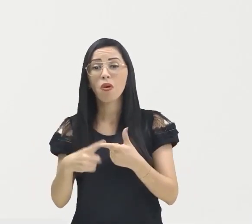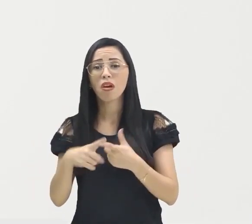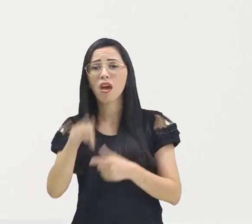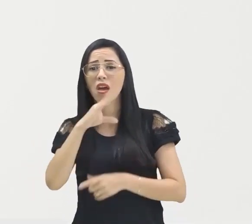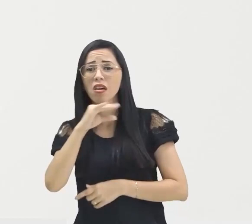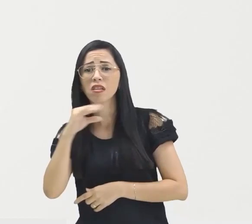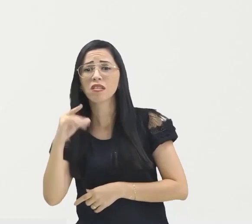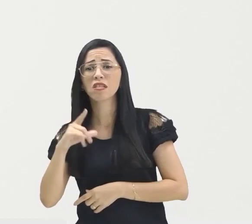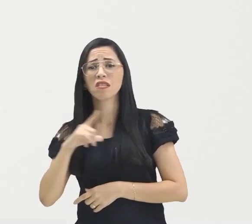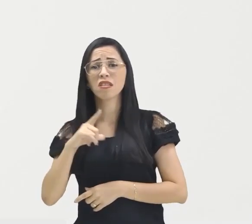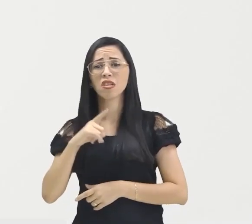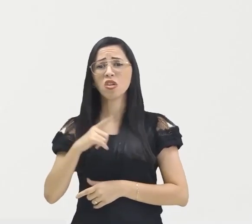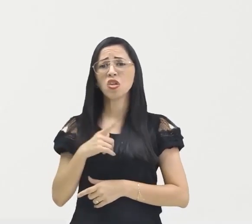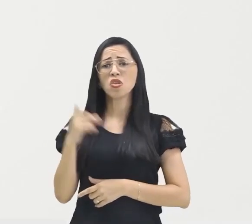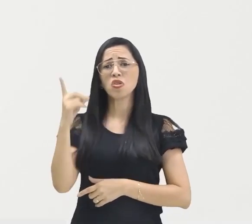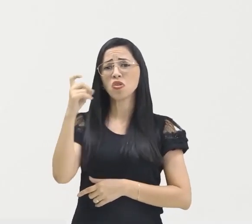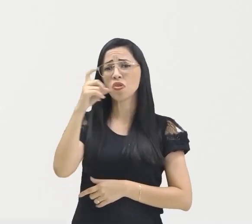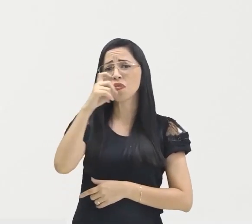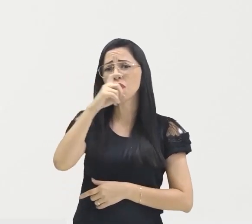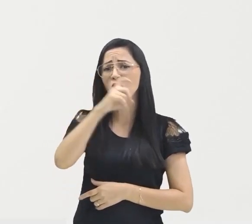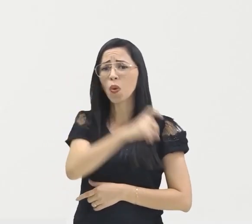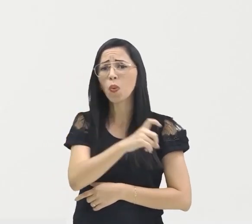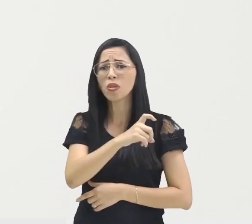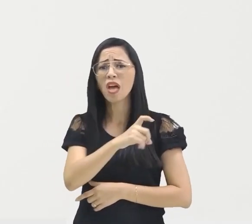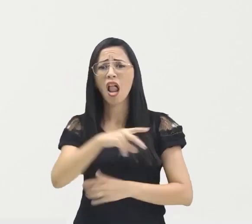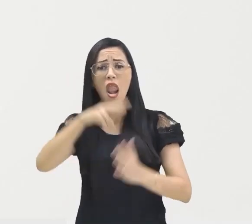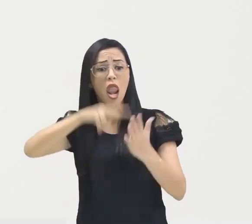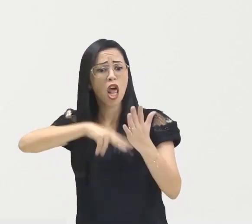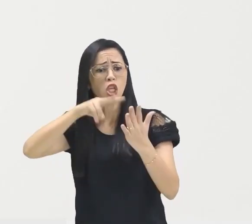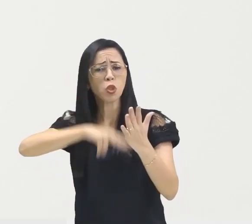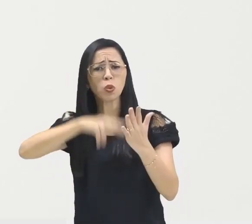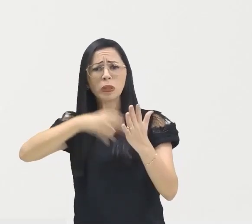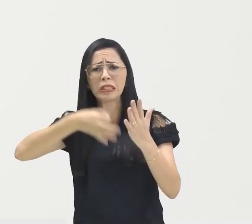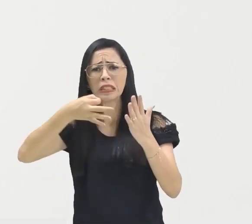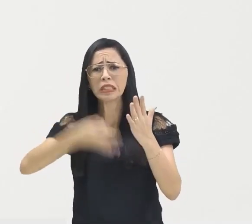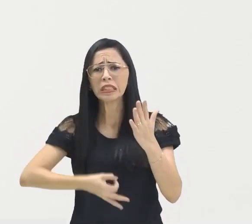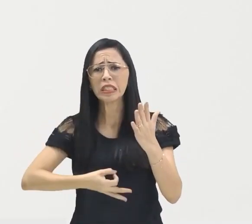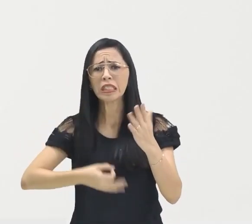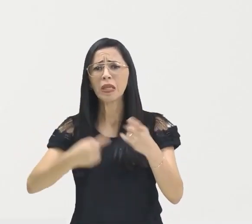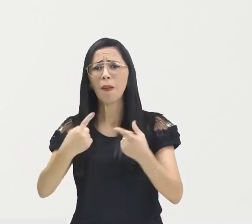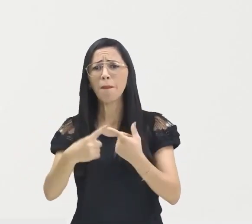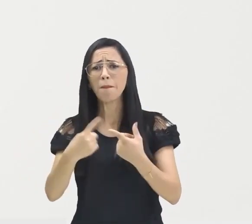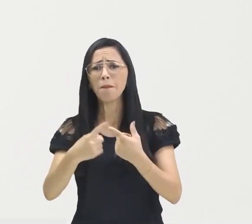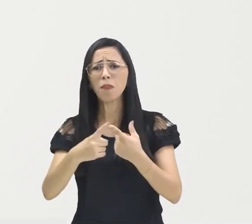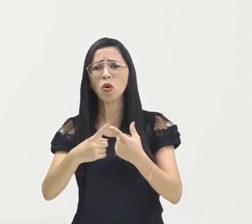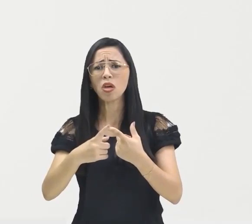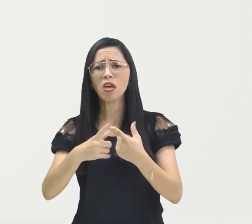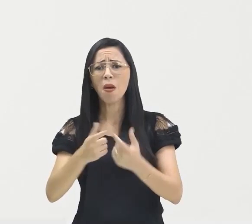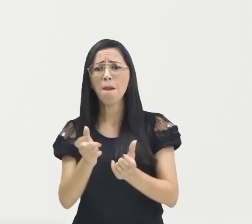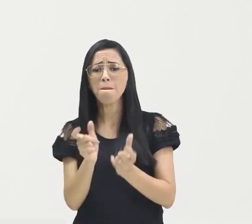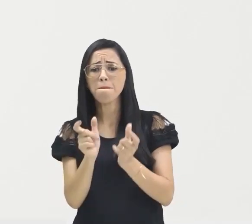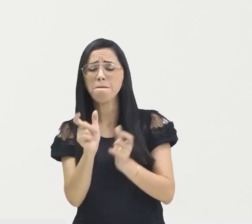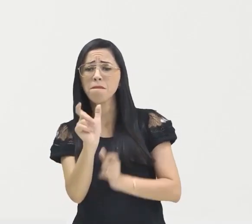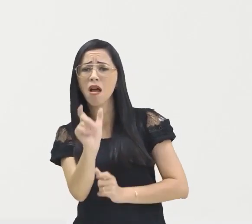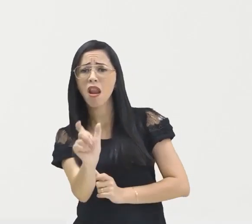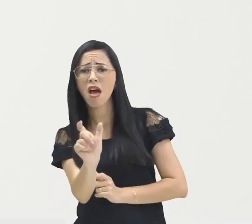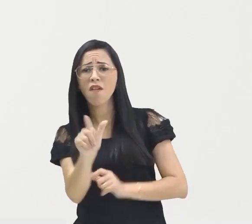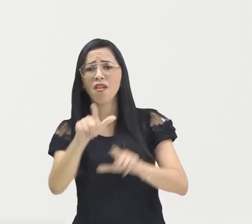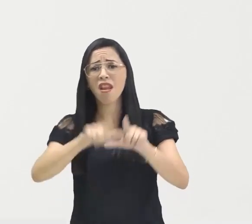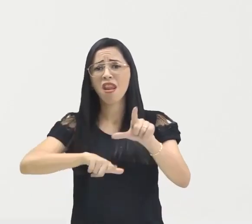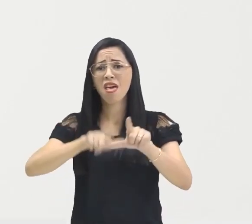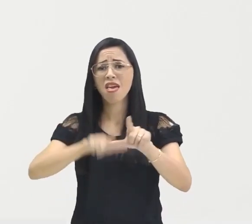ou seja, em fazer correspondências entre letra e som em uma